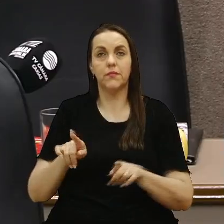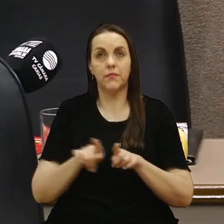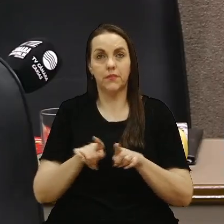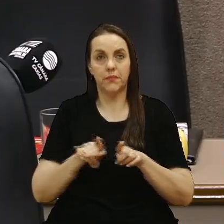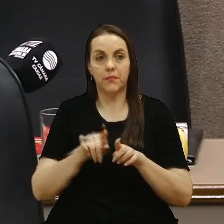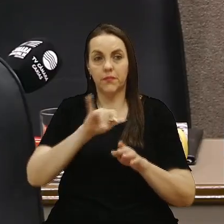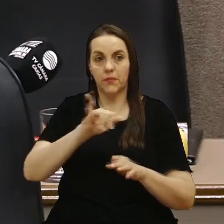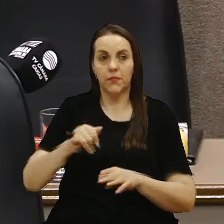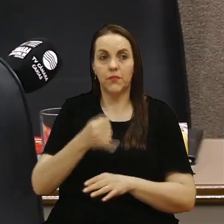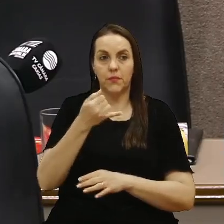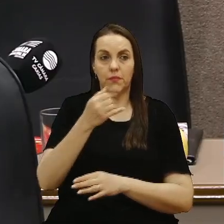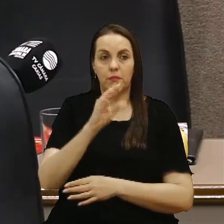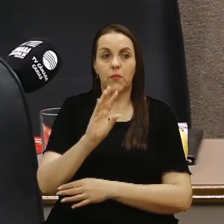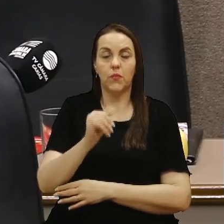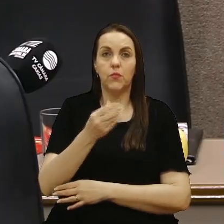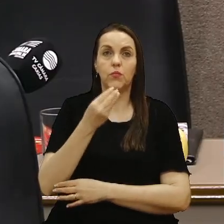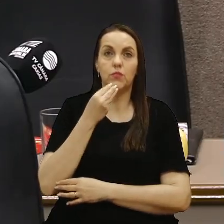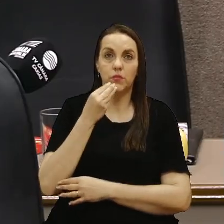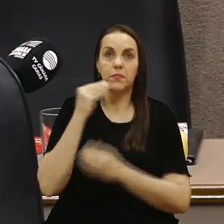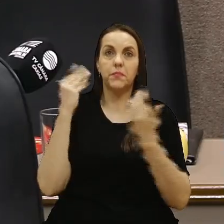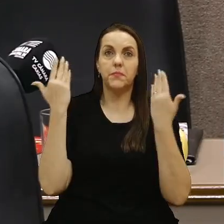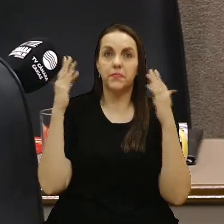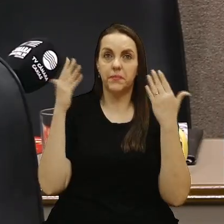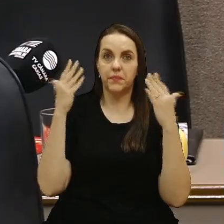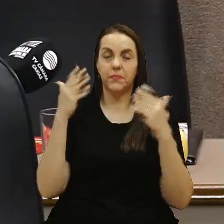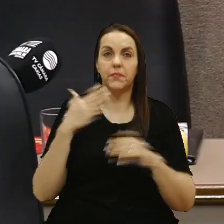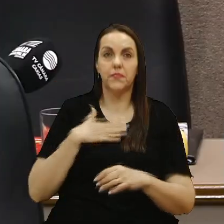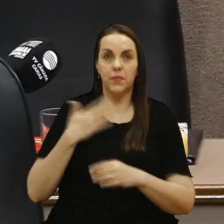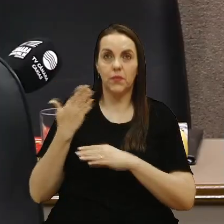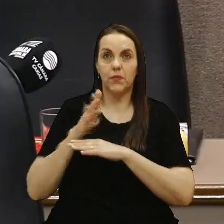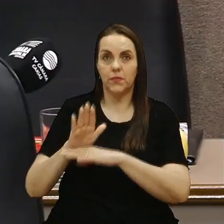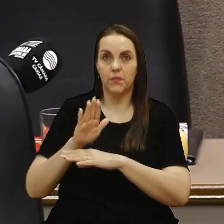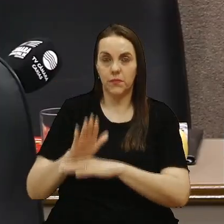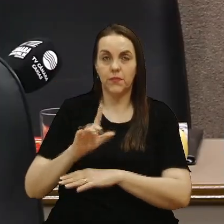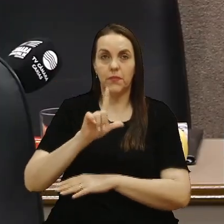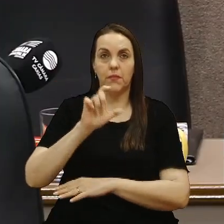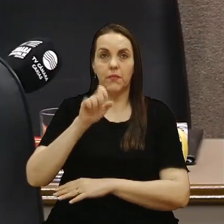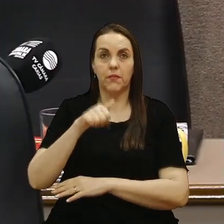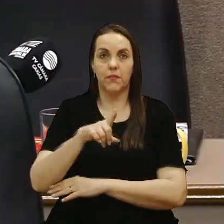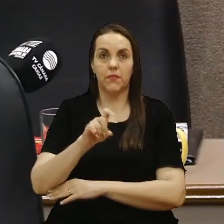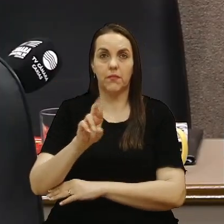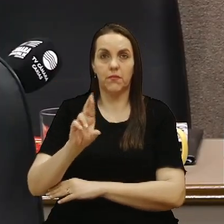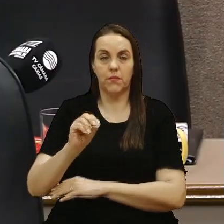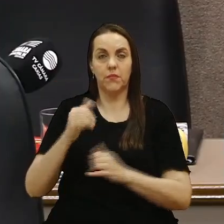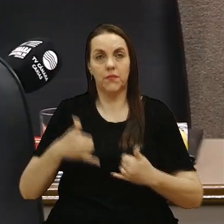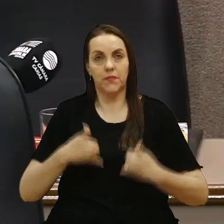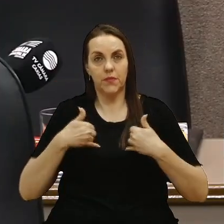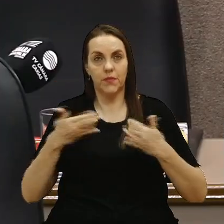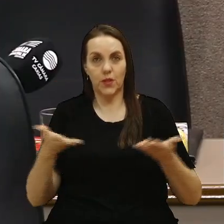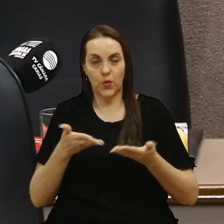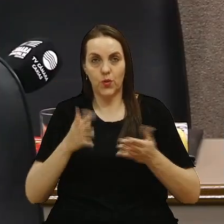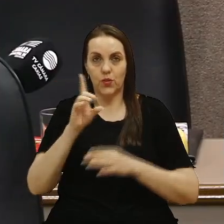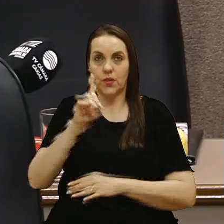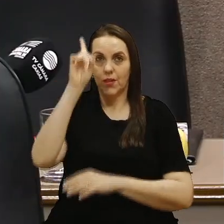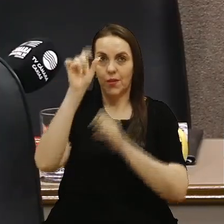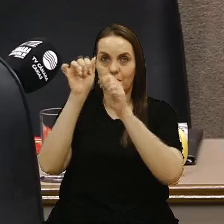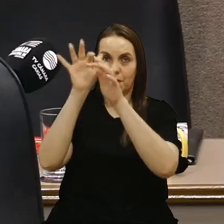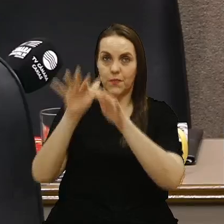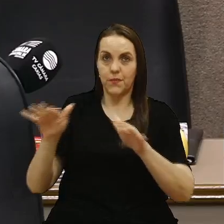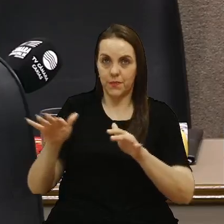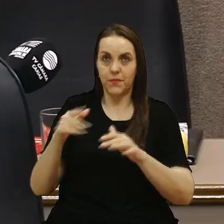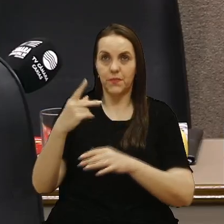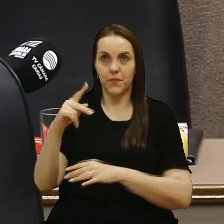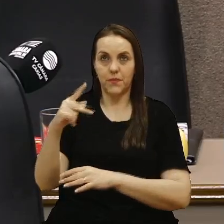aproveitar a oportunidade para parabenizar o meu assessor, Leandro Severo, que está de aniversário hoje, desejar que Deus possa continuar abençoando o Leandro, né,